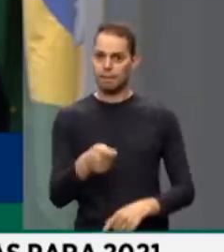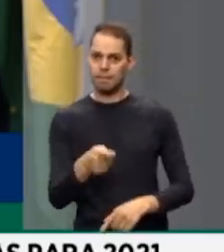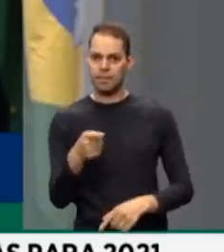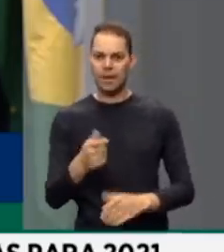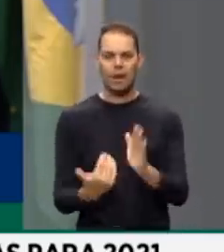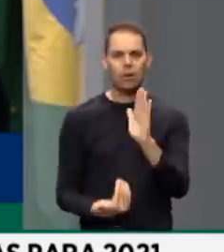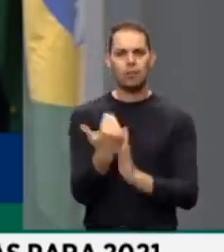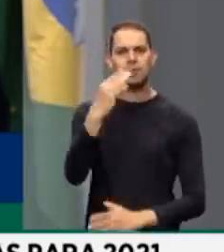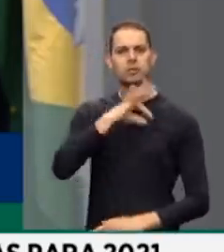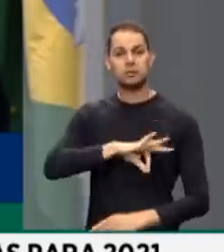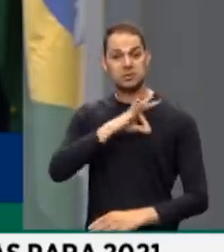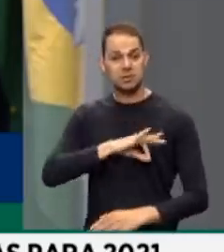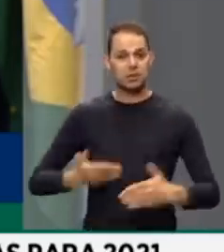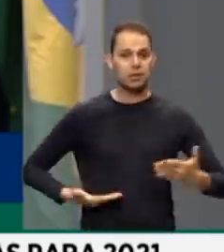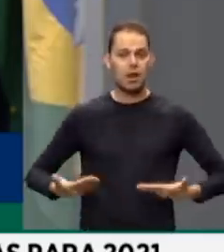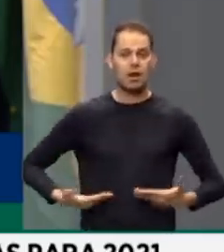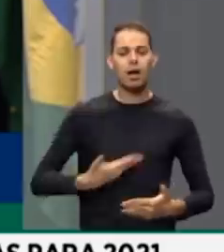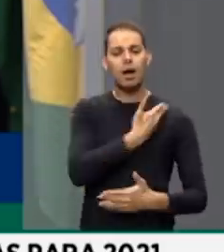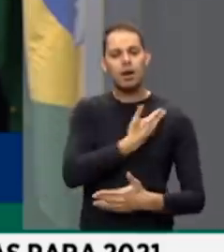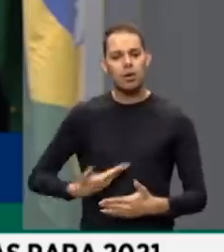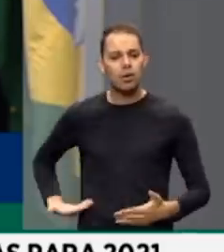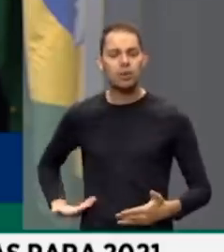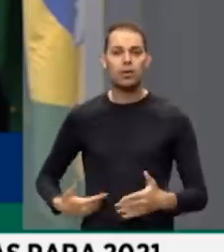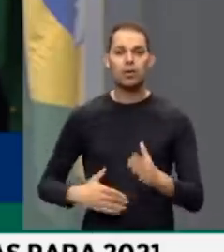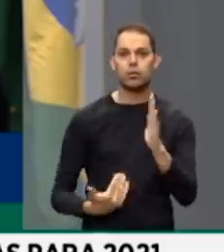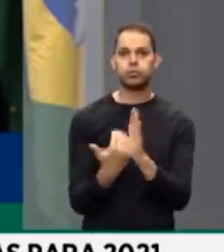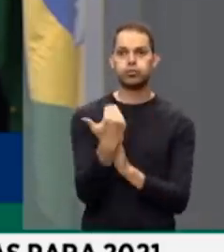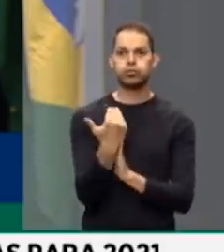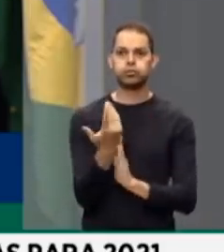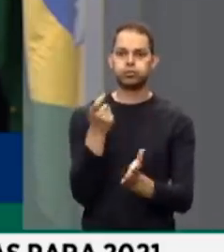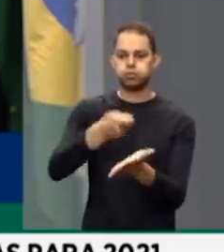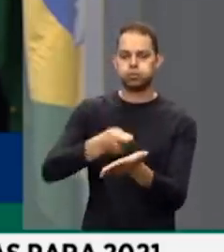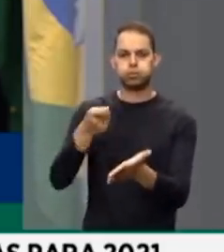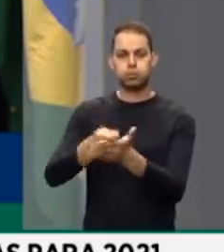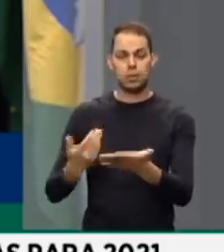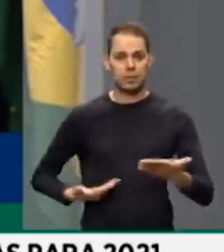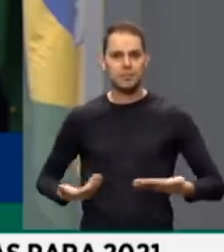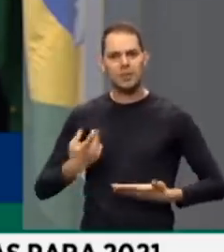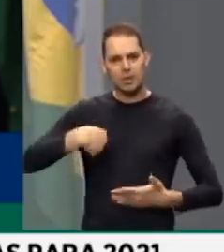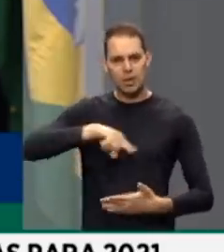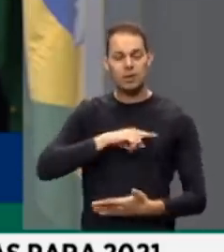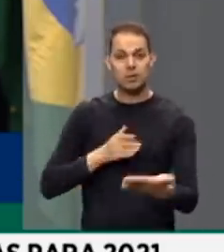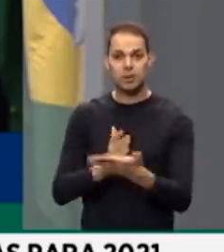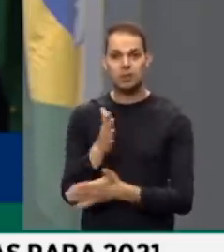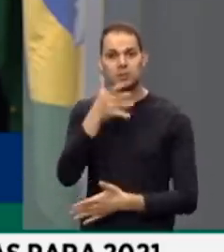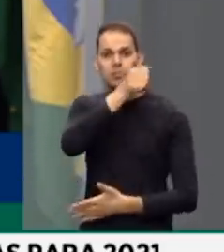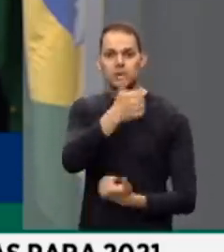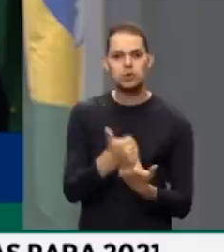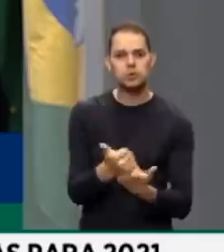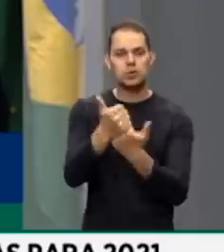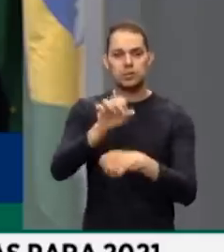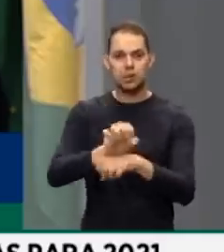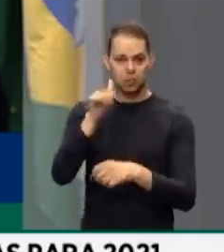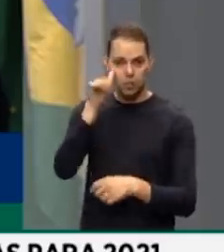aumento de salário de funcionalismo público, aumento de gasto com folha de pagamento. A gente aprovou aqui um socorro para os estados